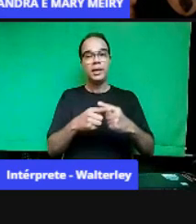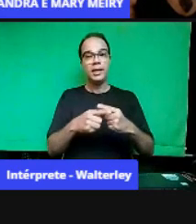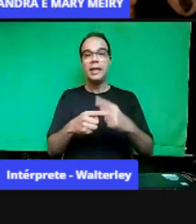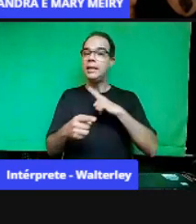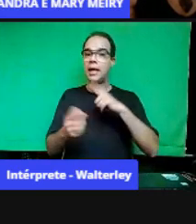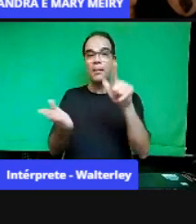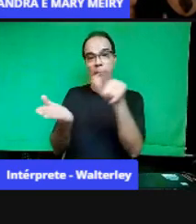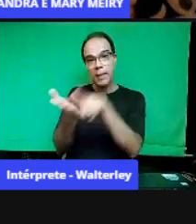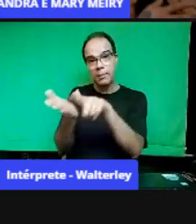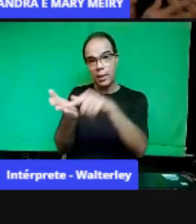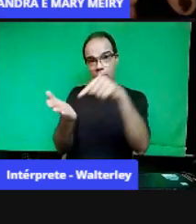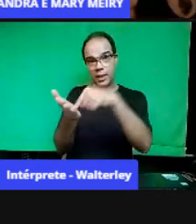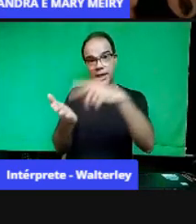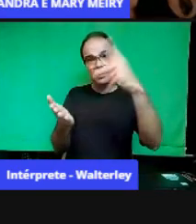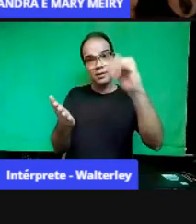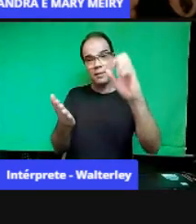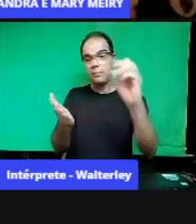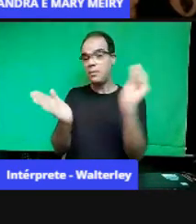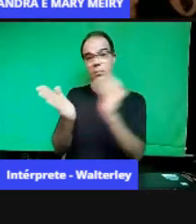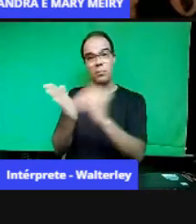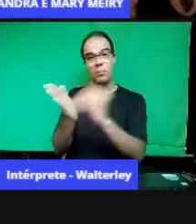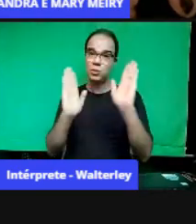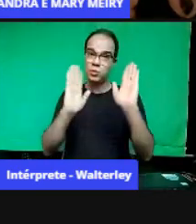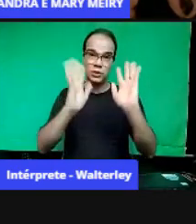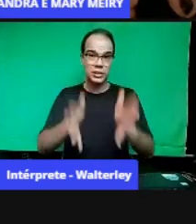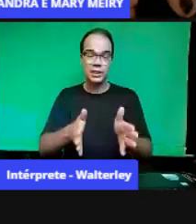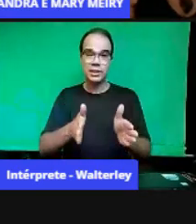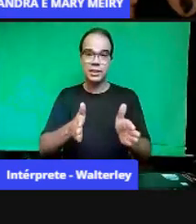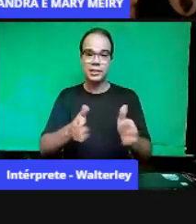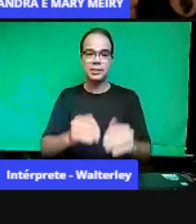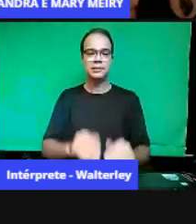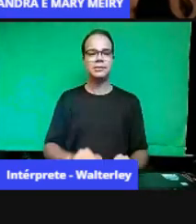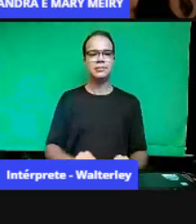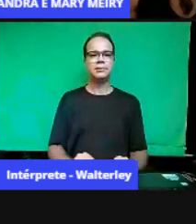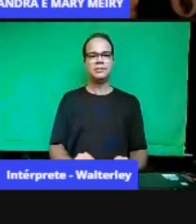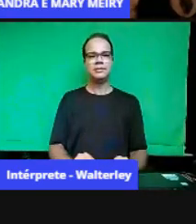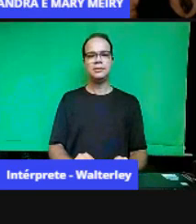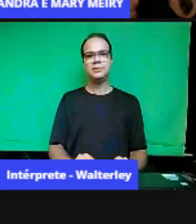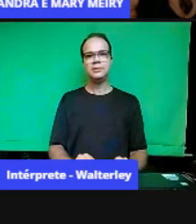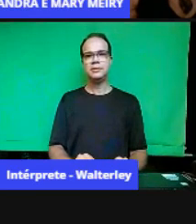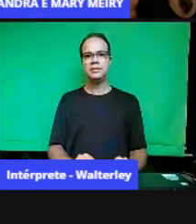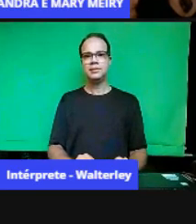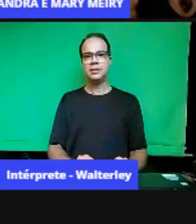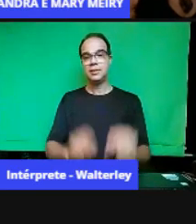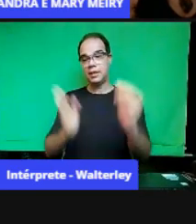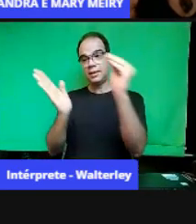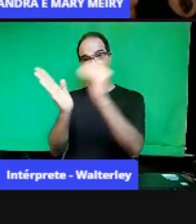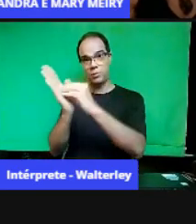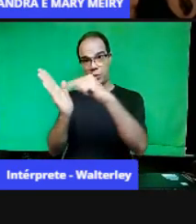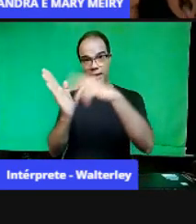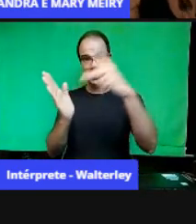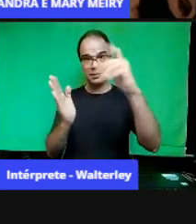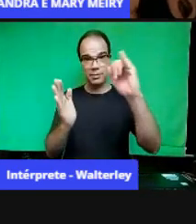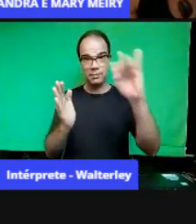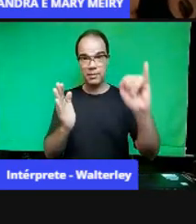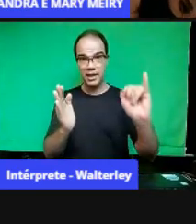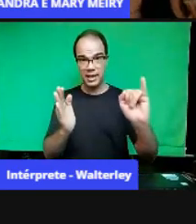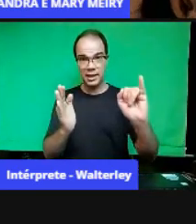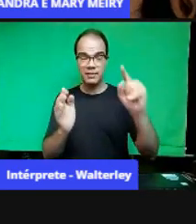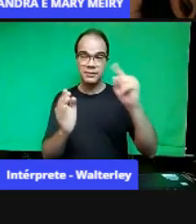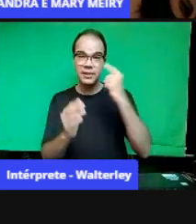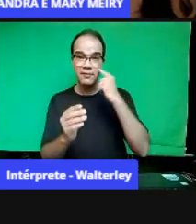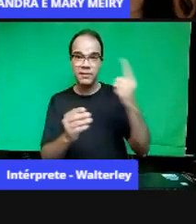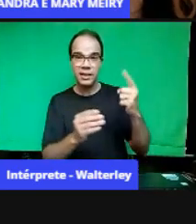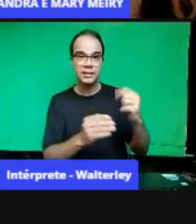e é um documento importantíssimo, que mostra o desenvolvimento desse aluno, que mostra o